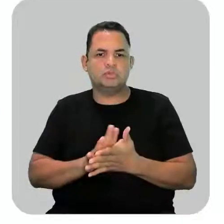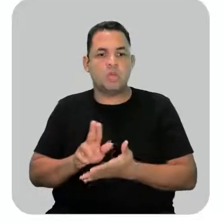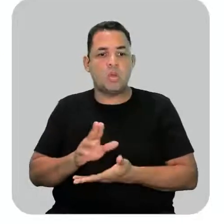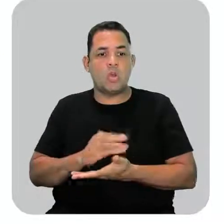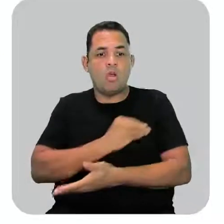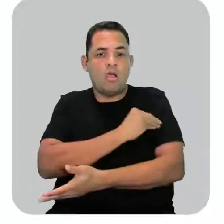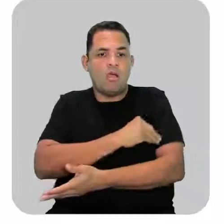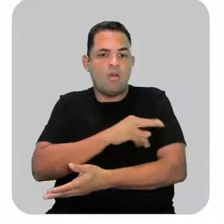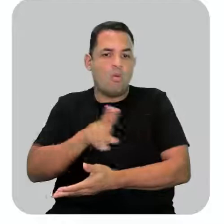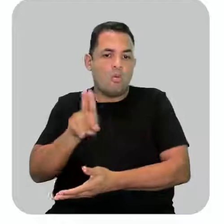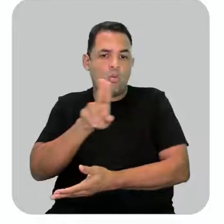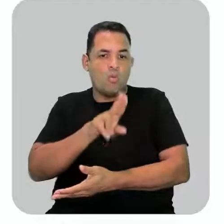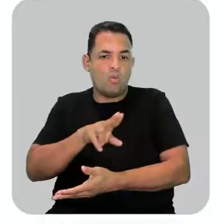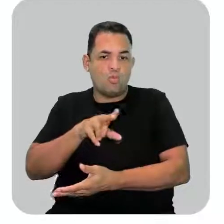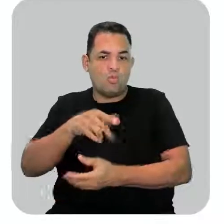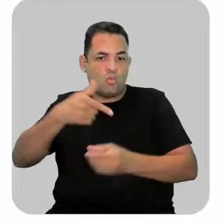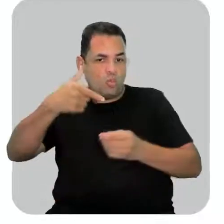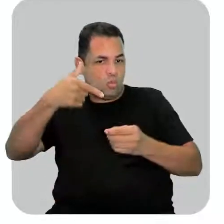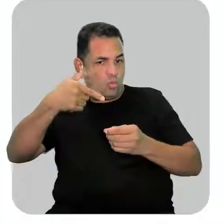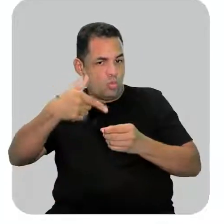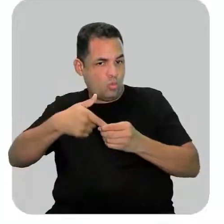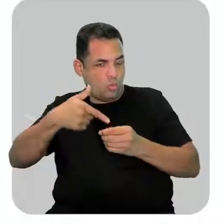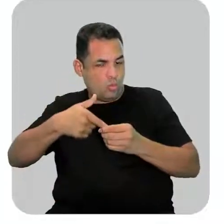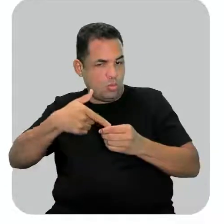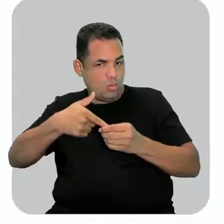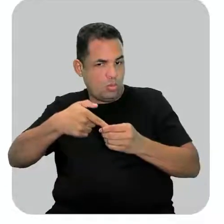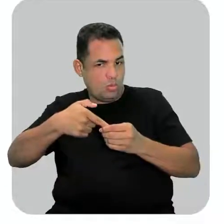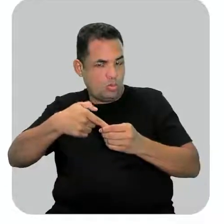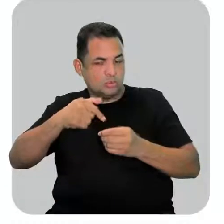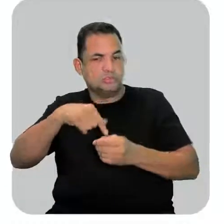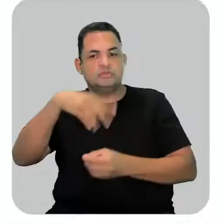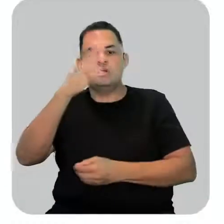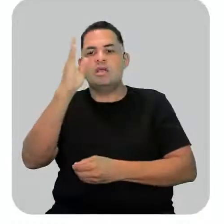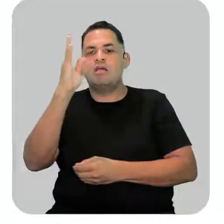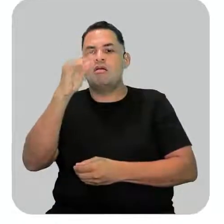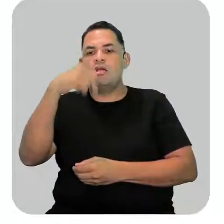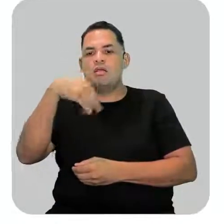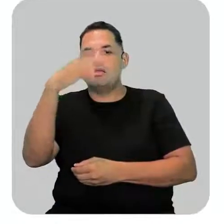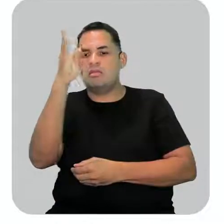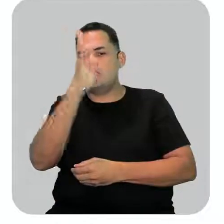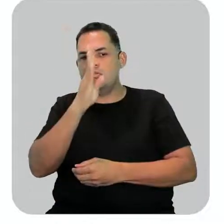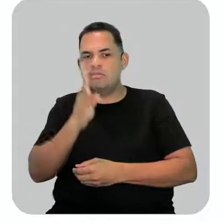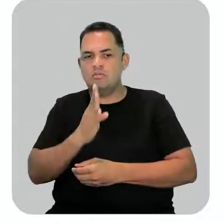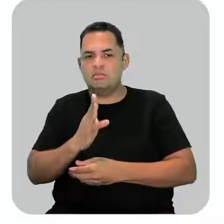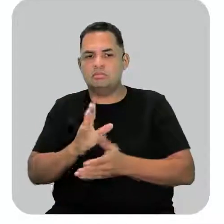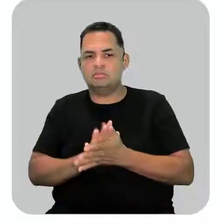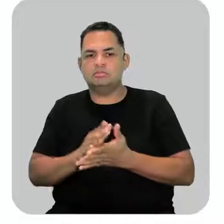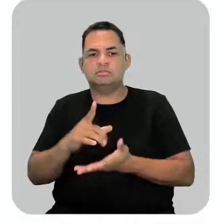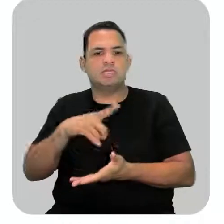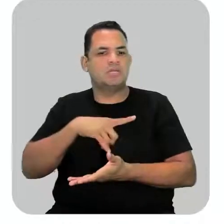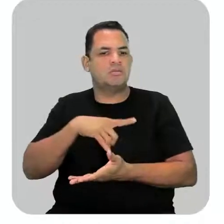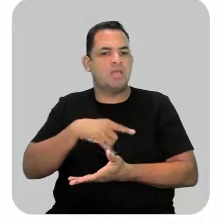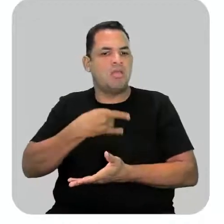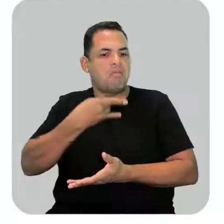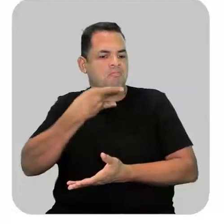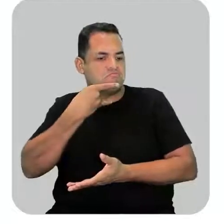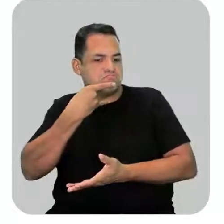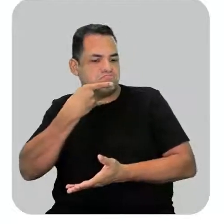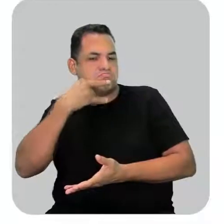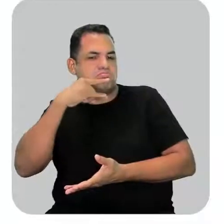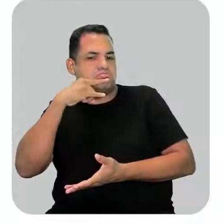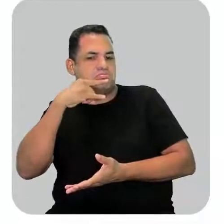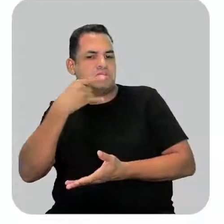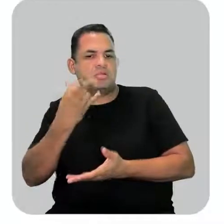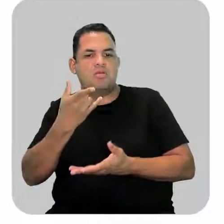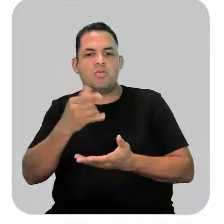é usado como combustível, principalmente aqui no nosso país. E ele também vem muito presente nas bebidas